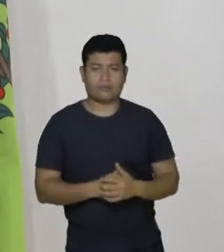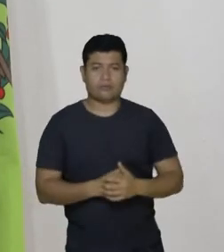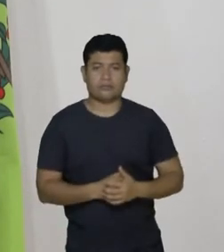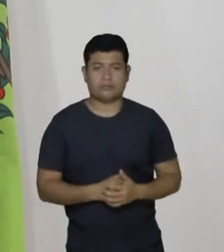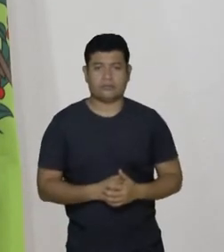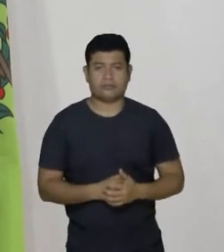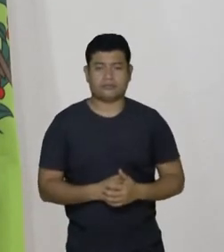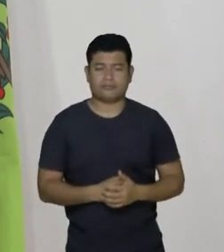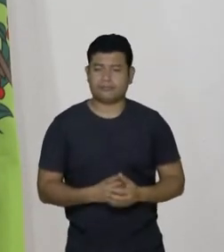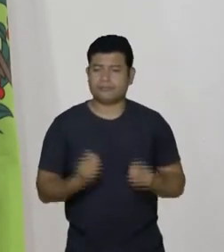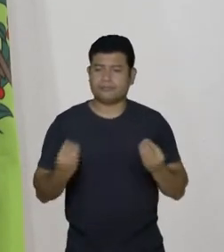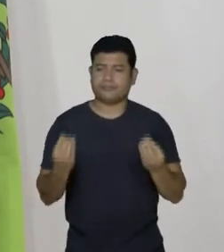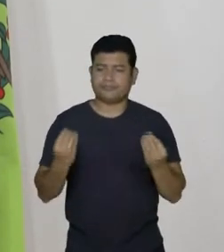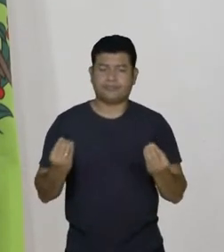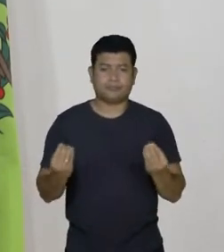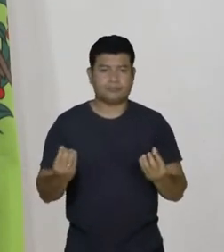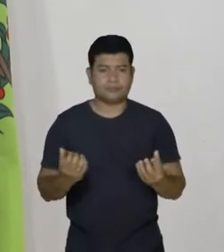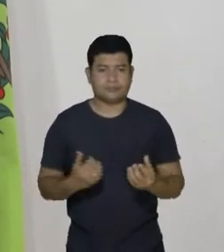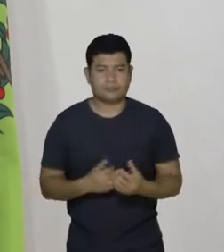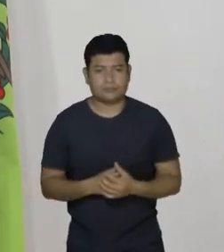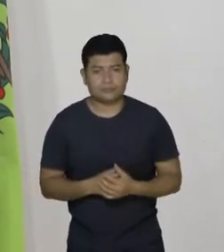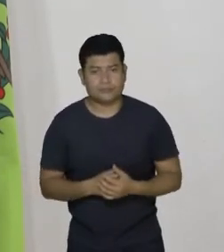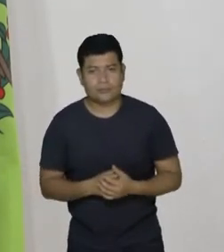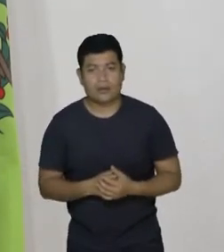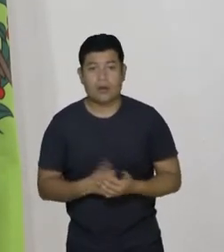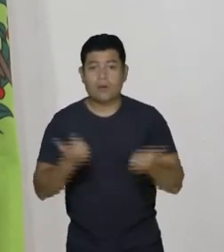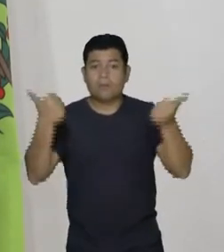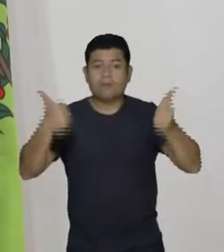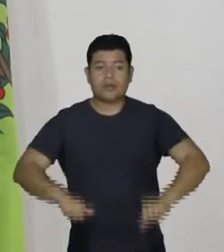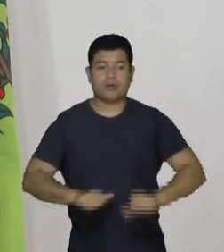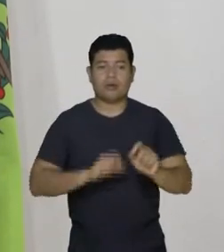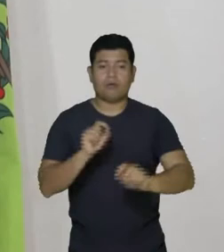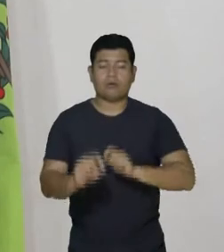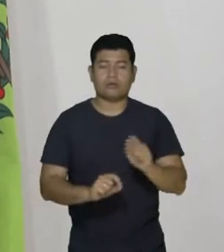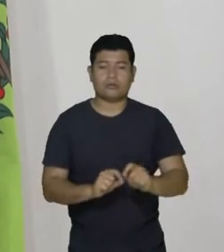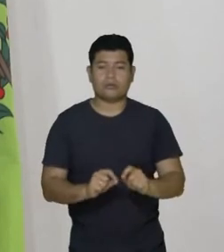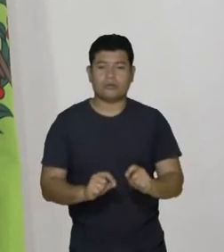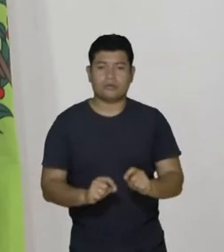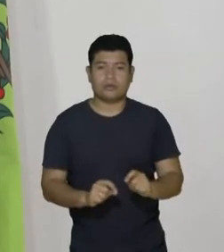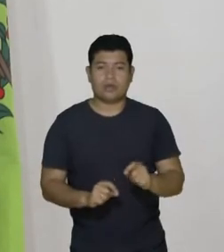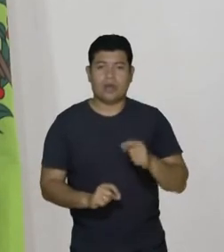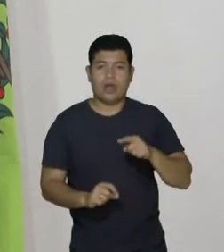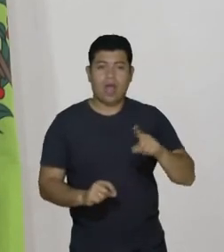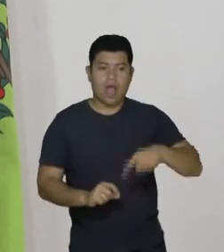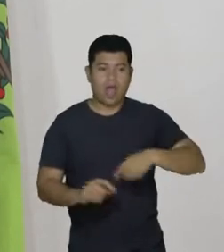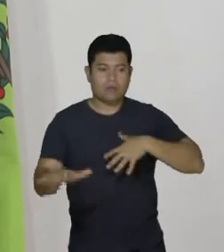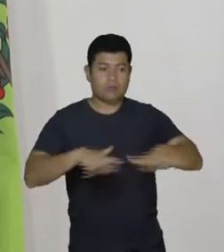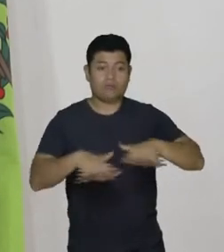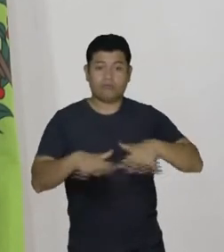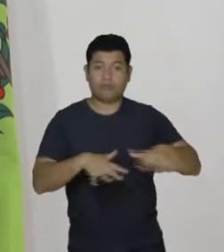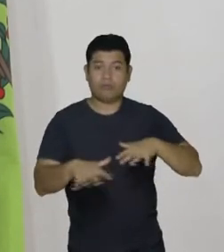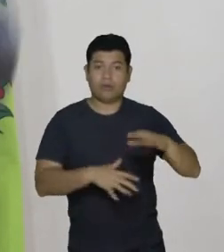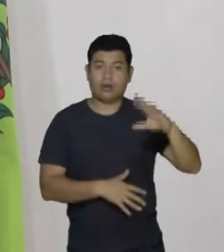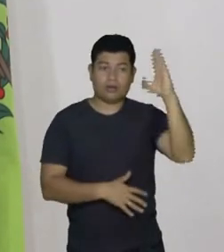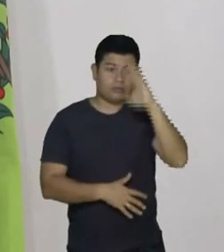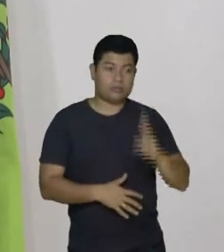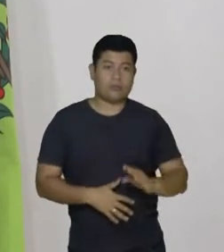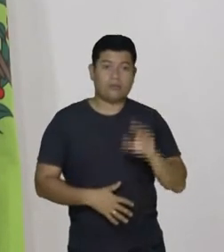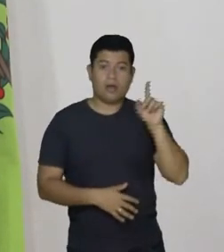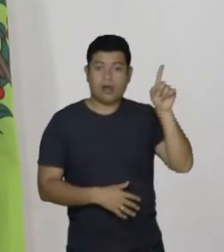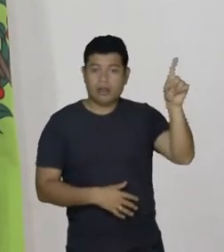Vergonha. Pior do que isso, ah, aqui, ó, isso aí é um movimento nacional, mas